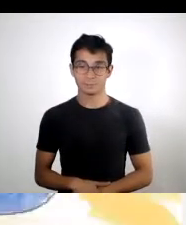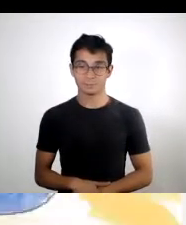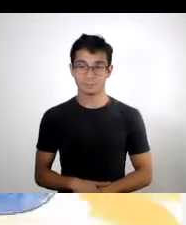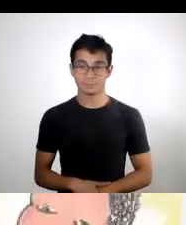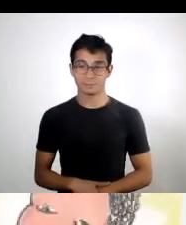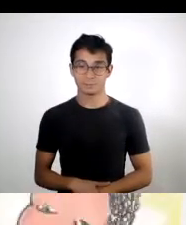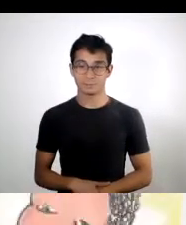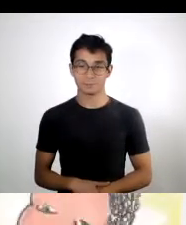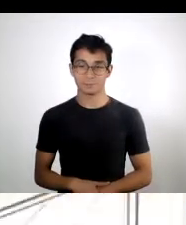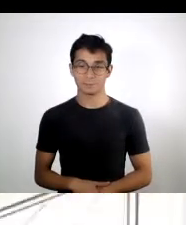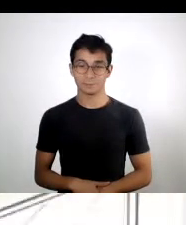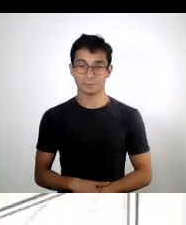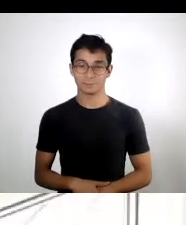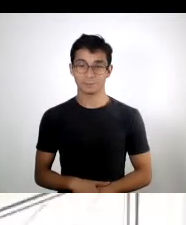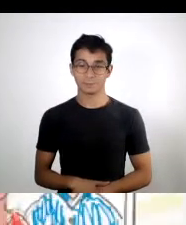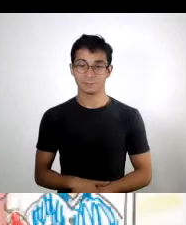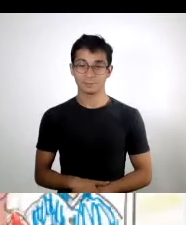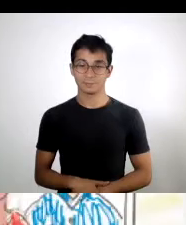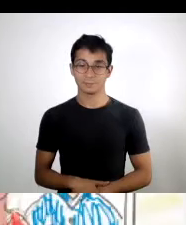Fiquem com essa imagem, tá, gente? Olha.